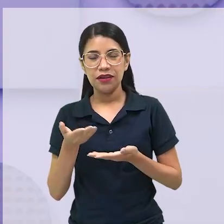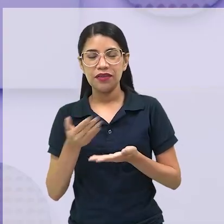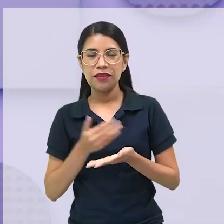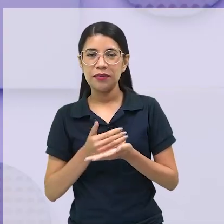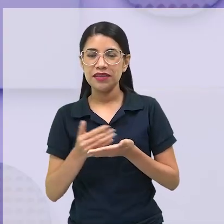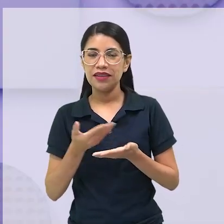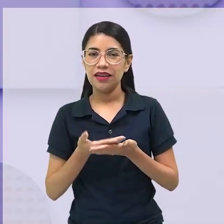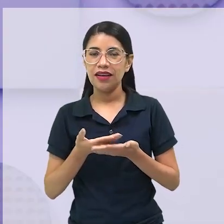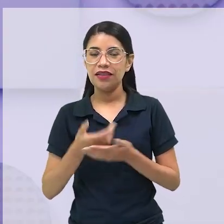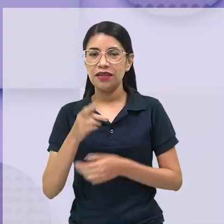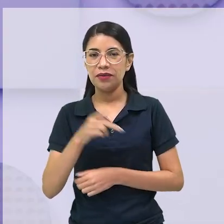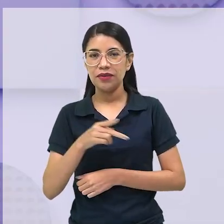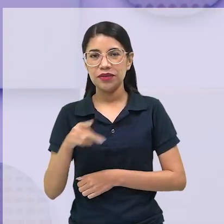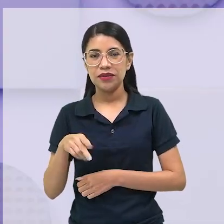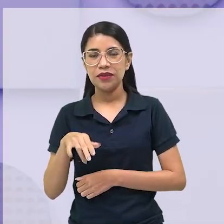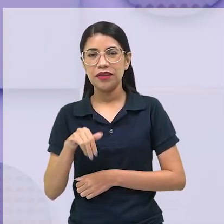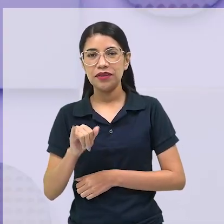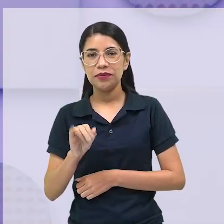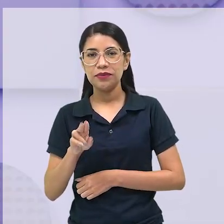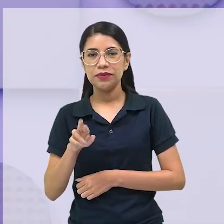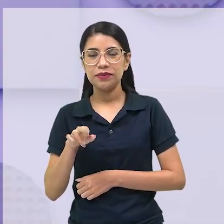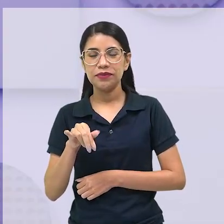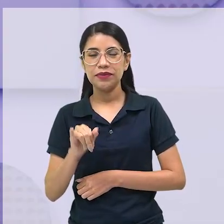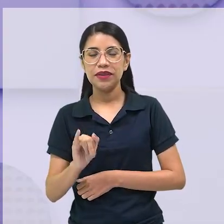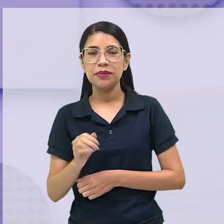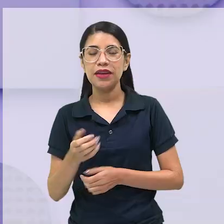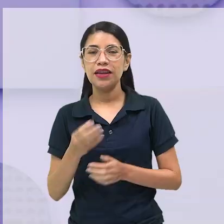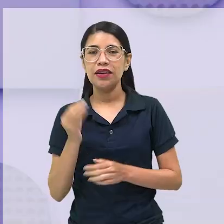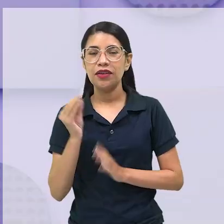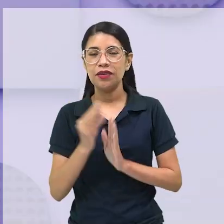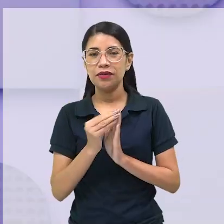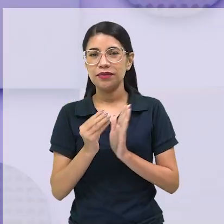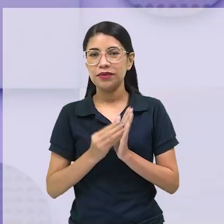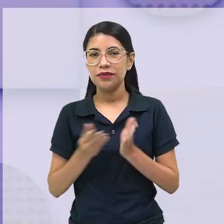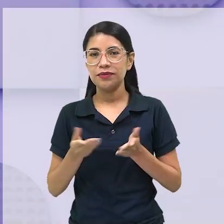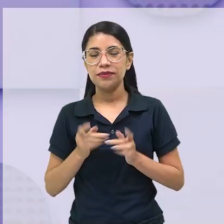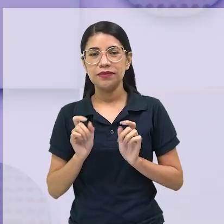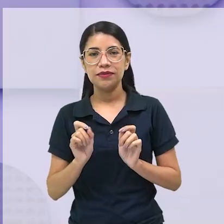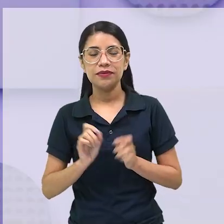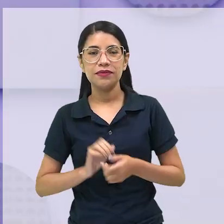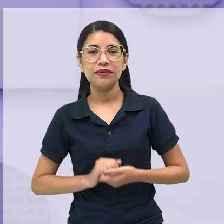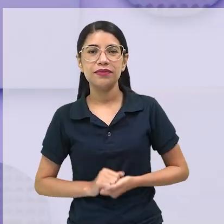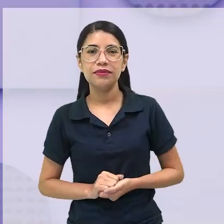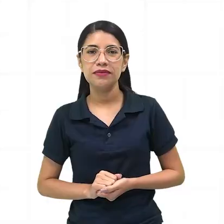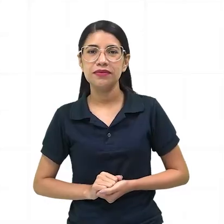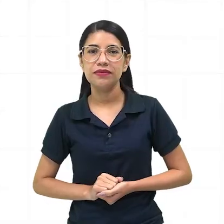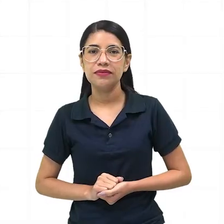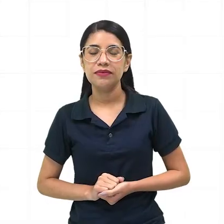professor Yuri Lima e quero te convidar para juntos e juntas vermos o seguinte objeto de conhecimento.